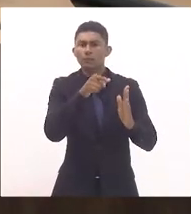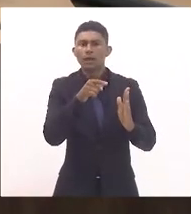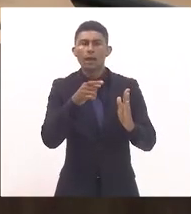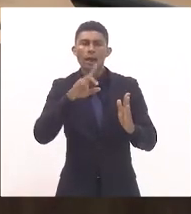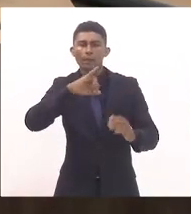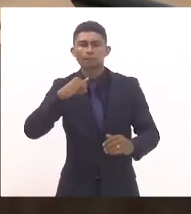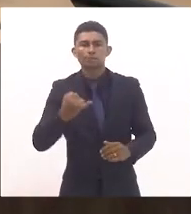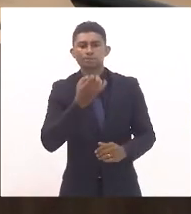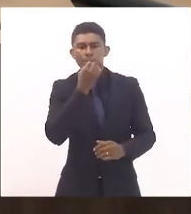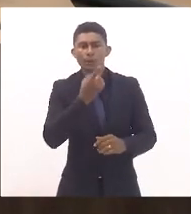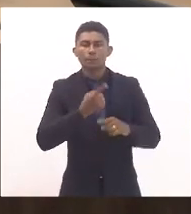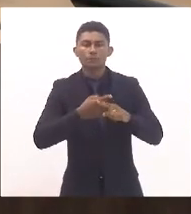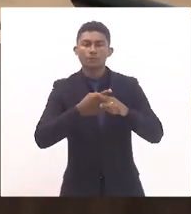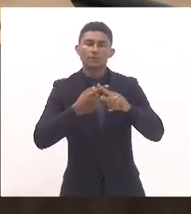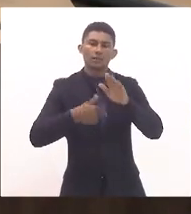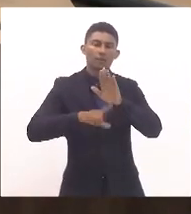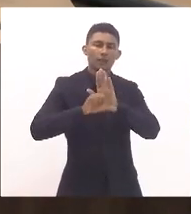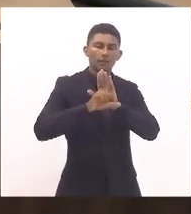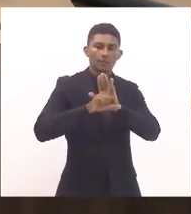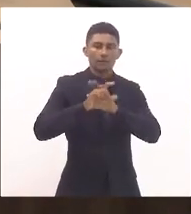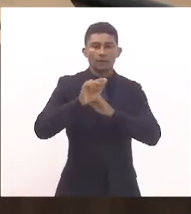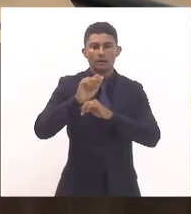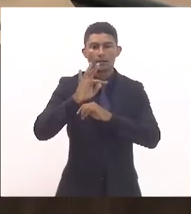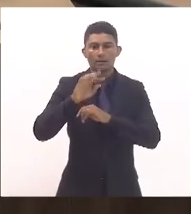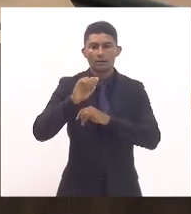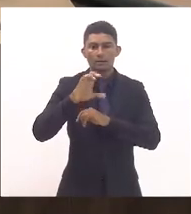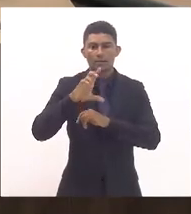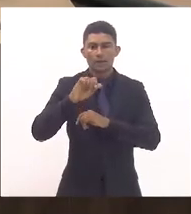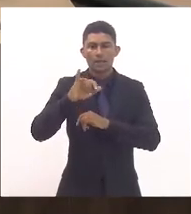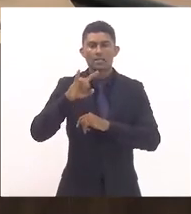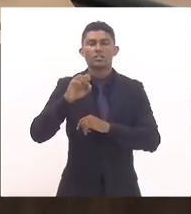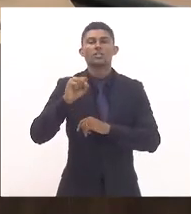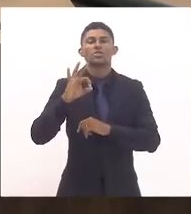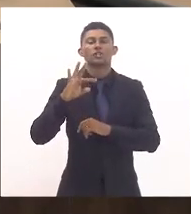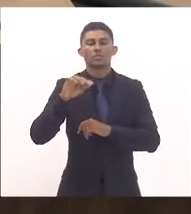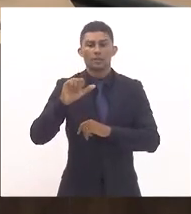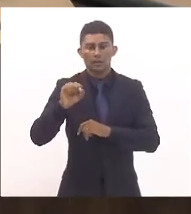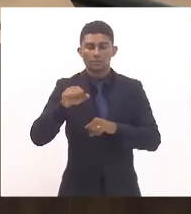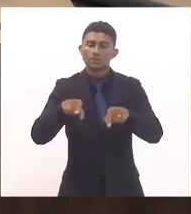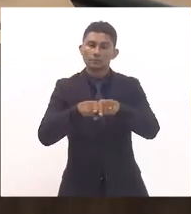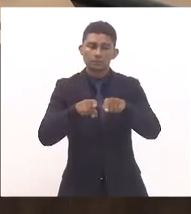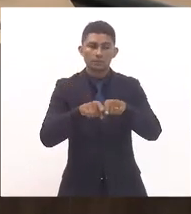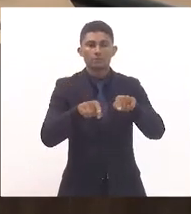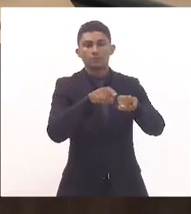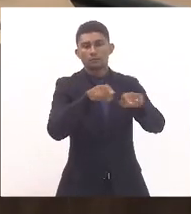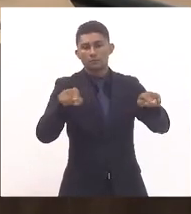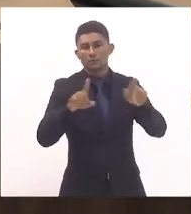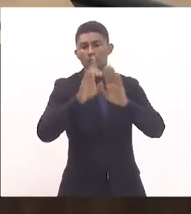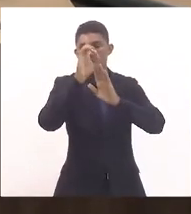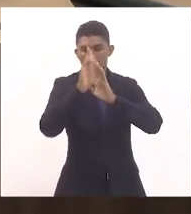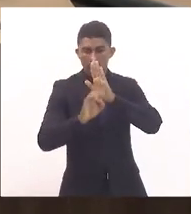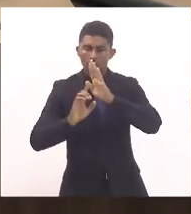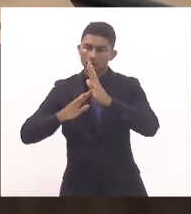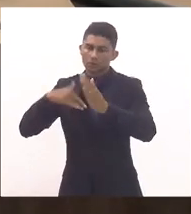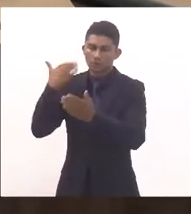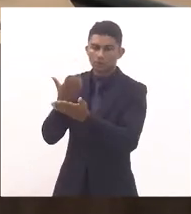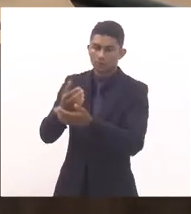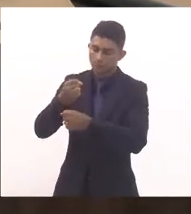dos atacadistas. Então, eles teriam também direito a ir até o